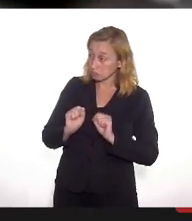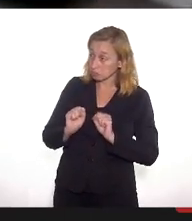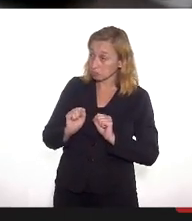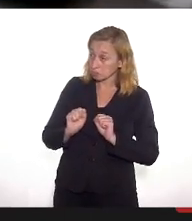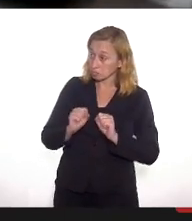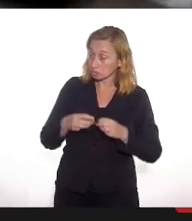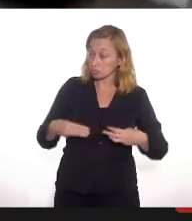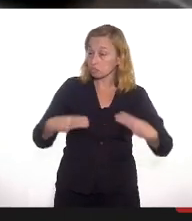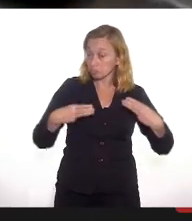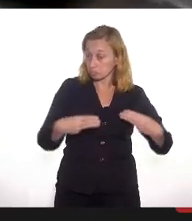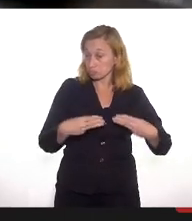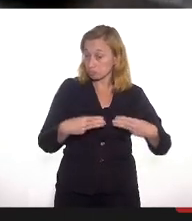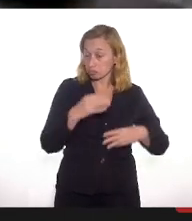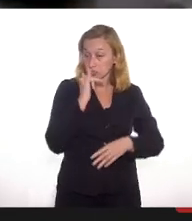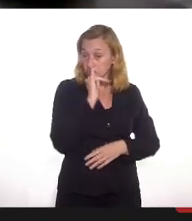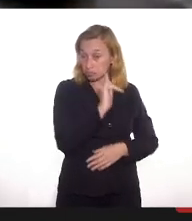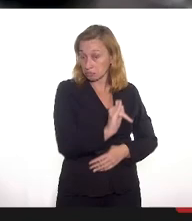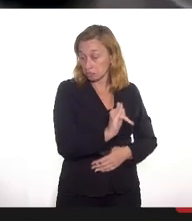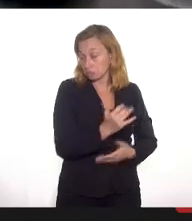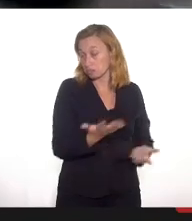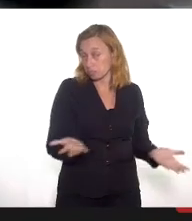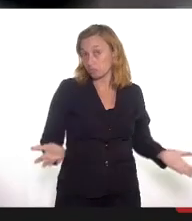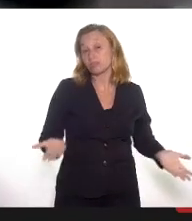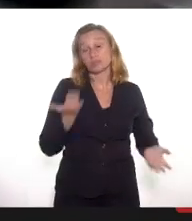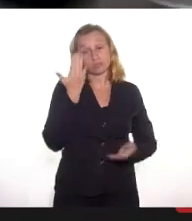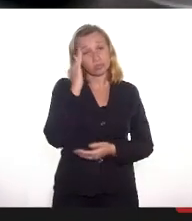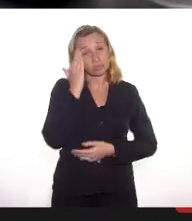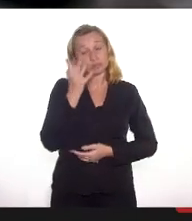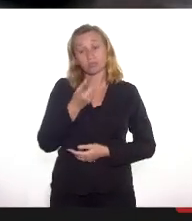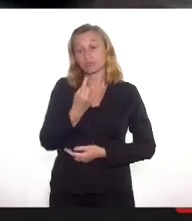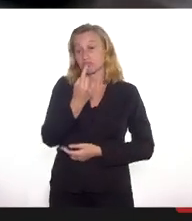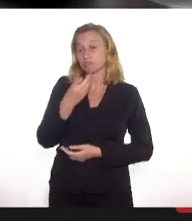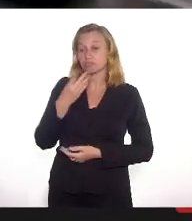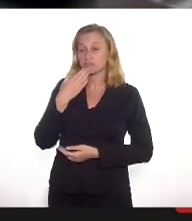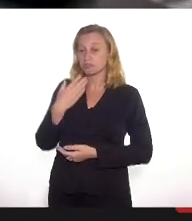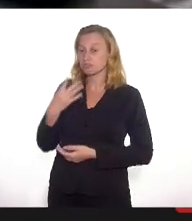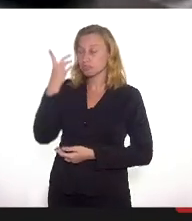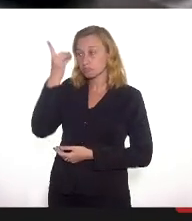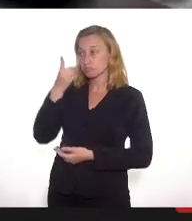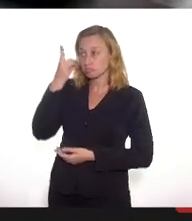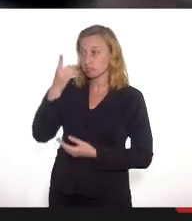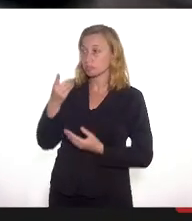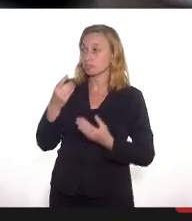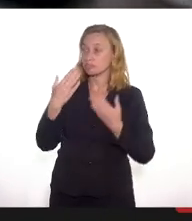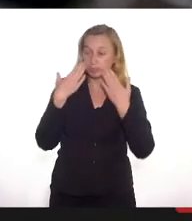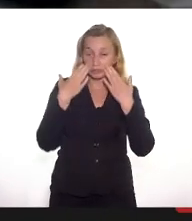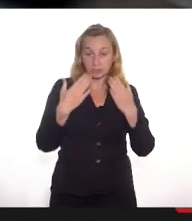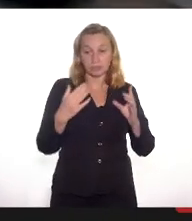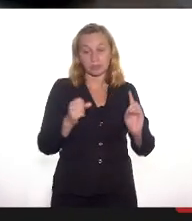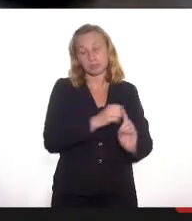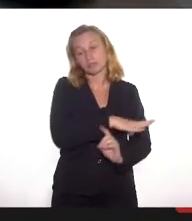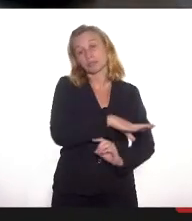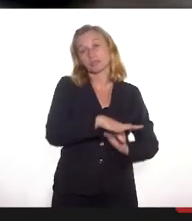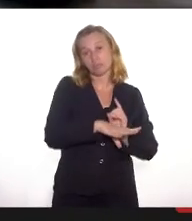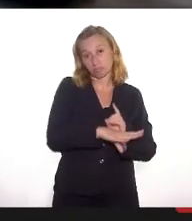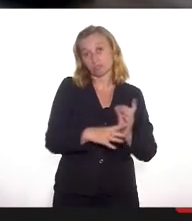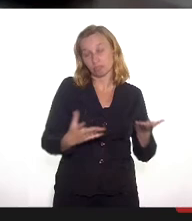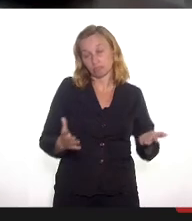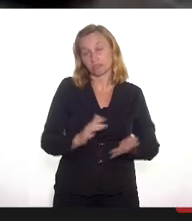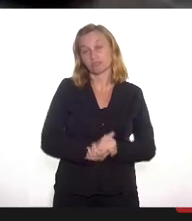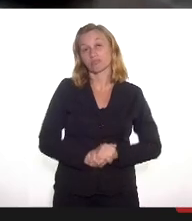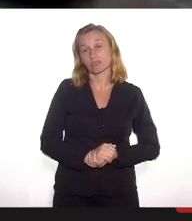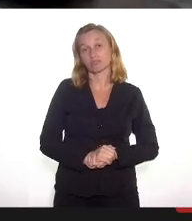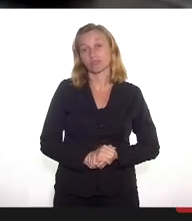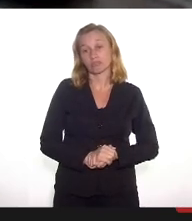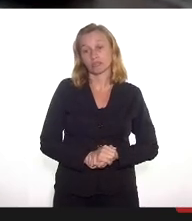esse problema estético tem o preço homens é assim que internet não pediu de um deputado é uma e ele representa uma